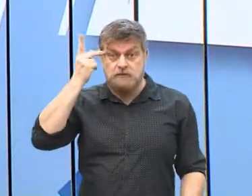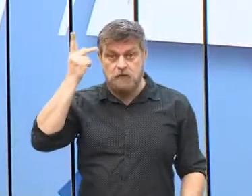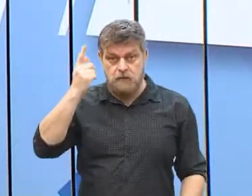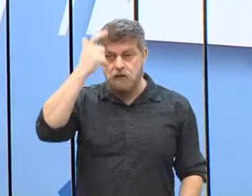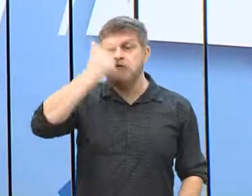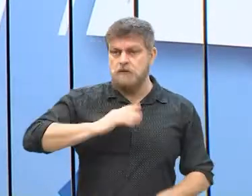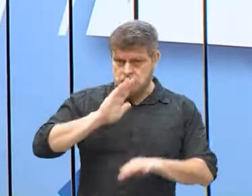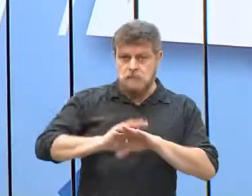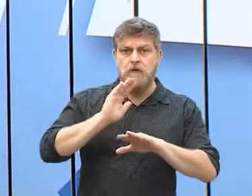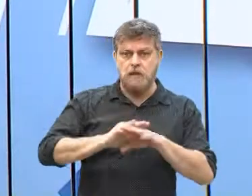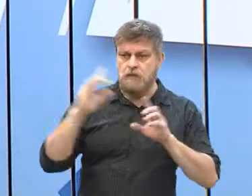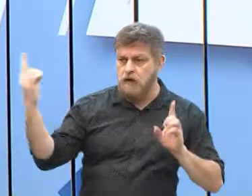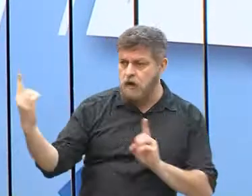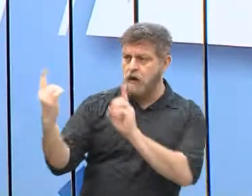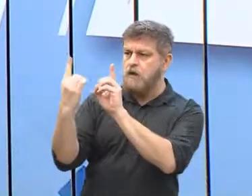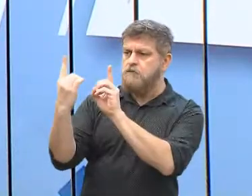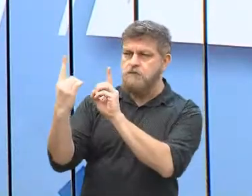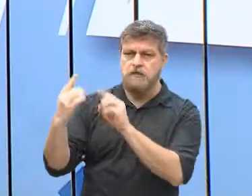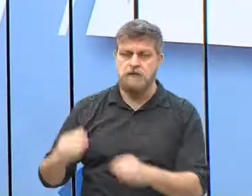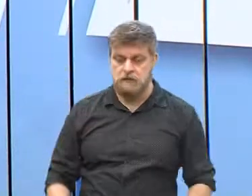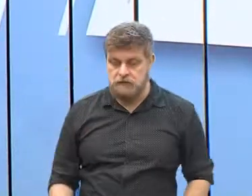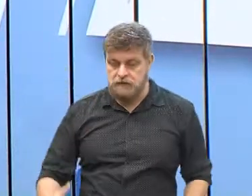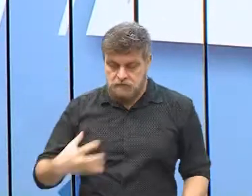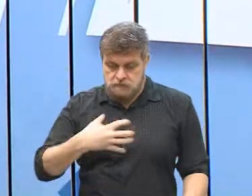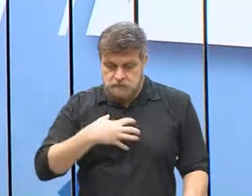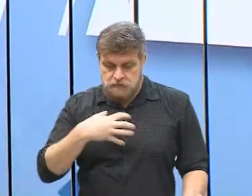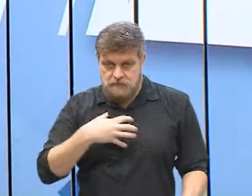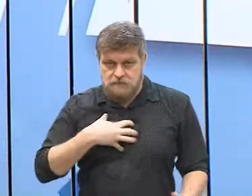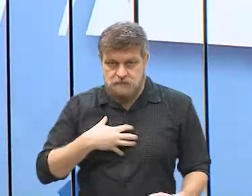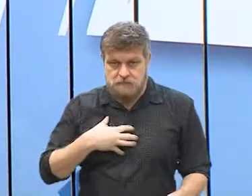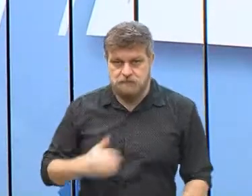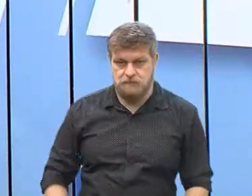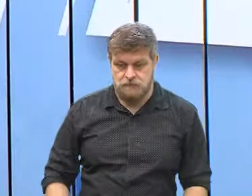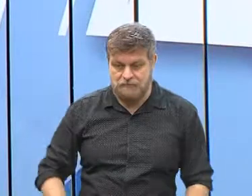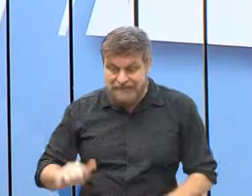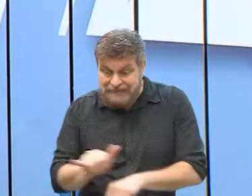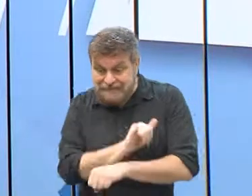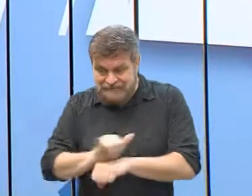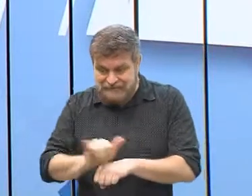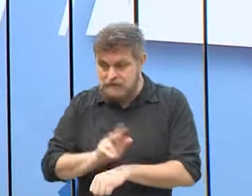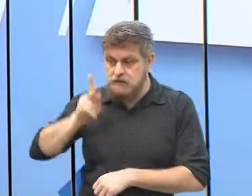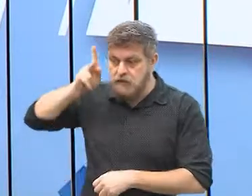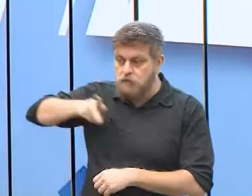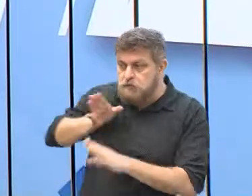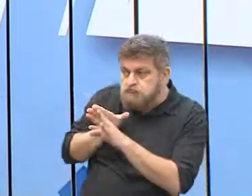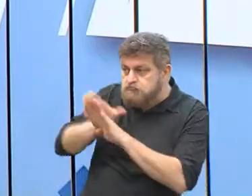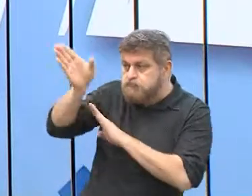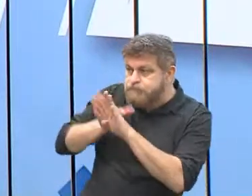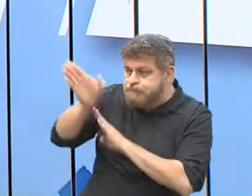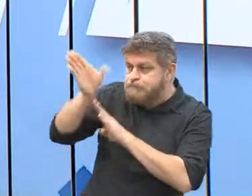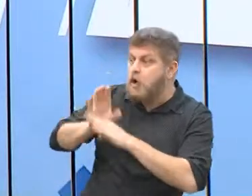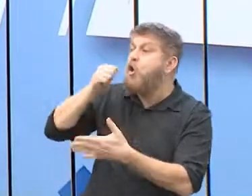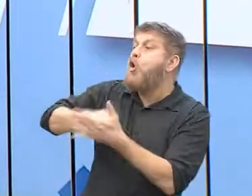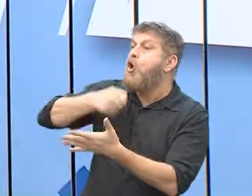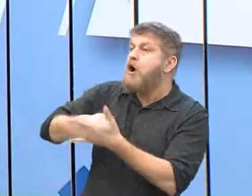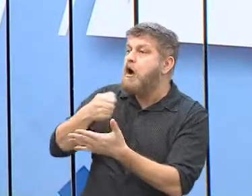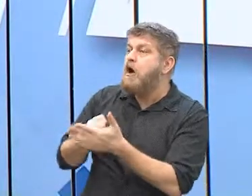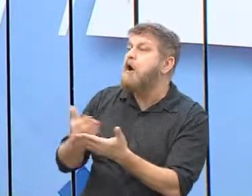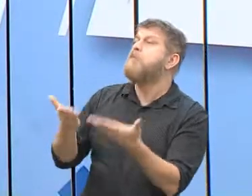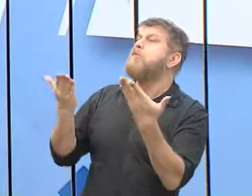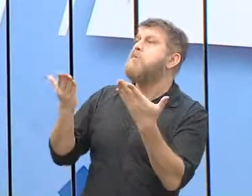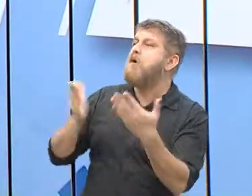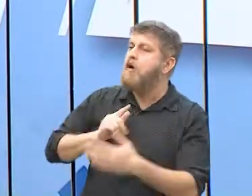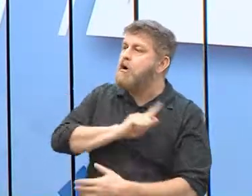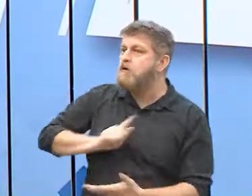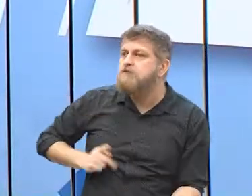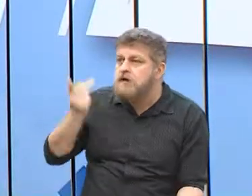isso buscando acelerar. É uma forma de você usar um instrumento político para alertar, cobrar e pressionar